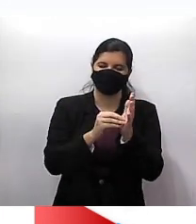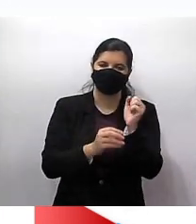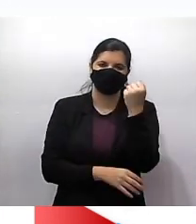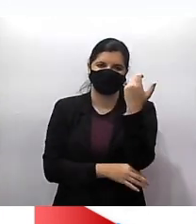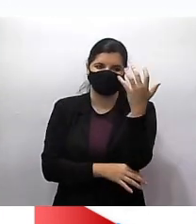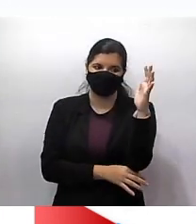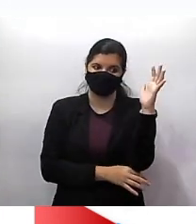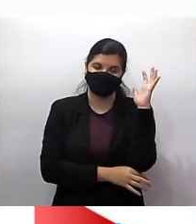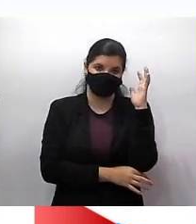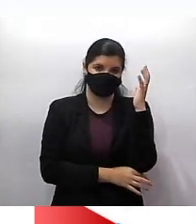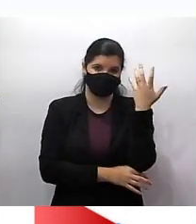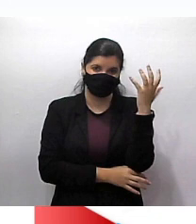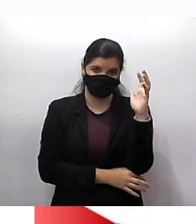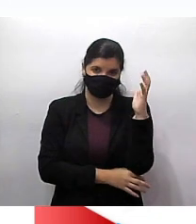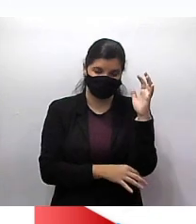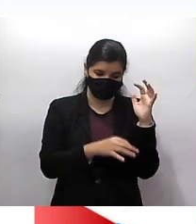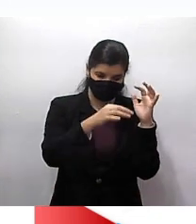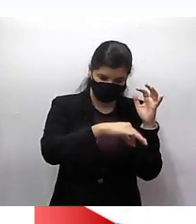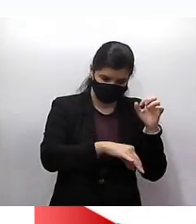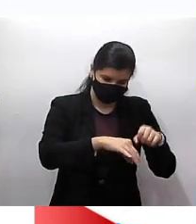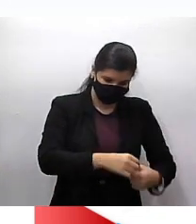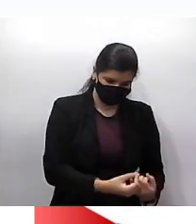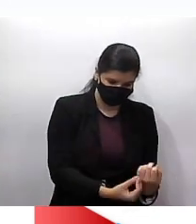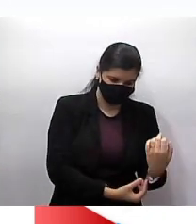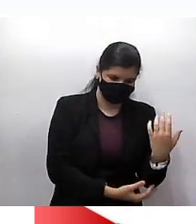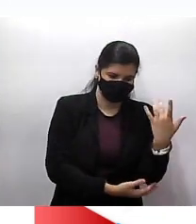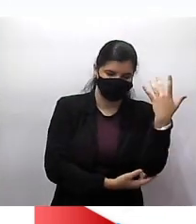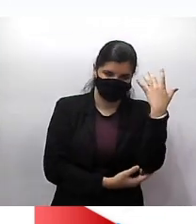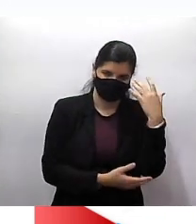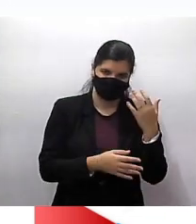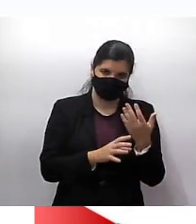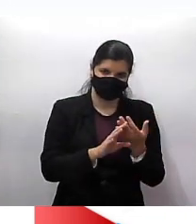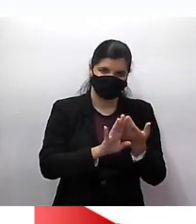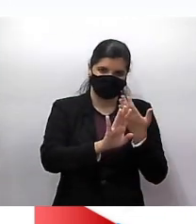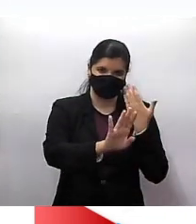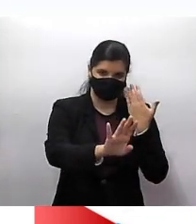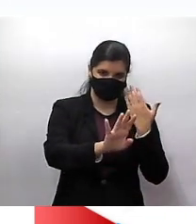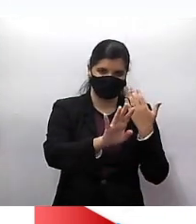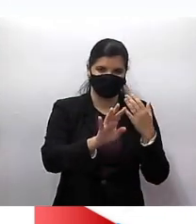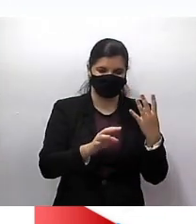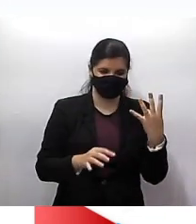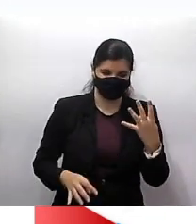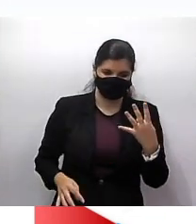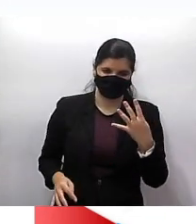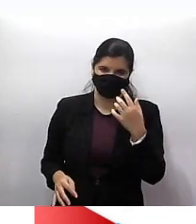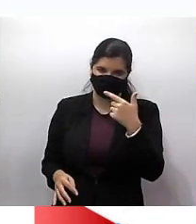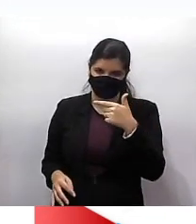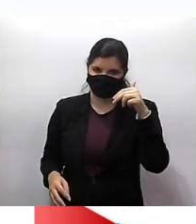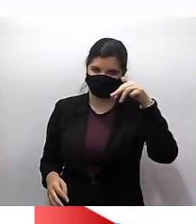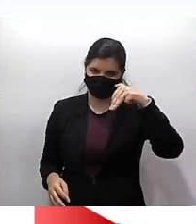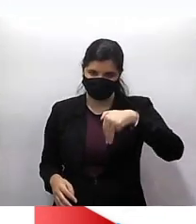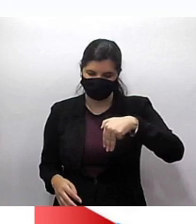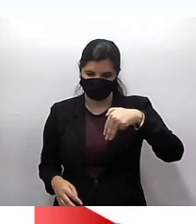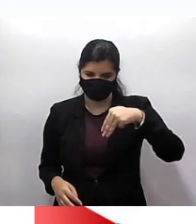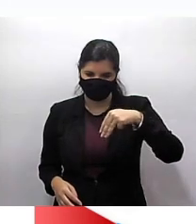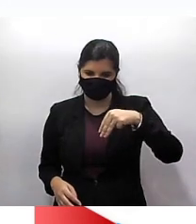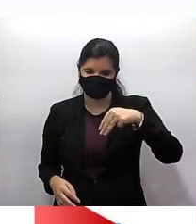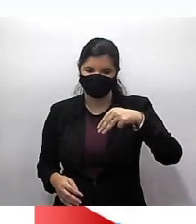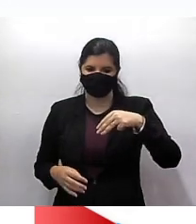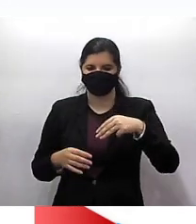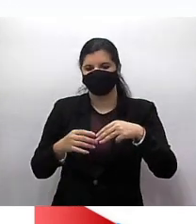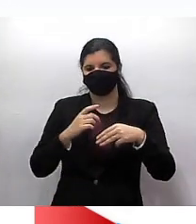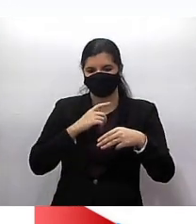1,5 m. Então é claro que eu vou dividir esse comprimento de 42 metros aí